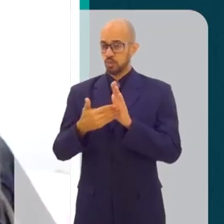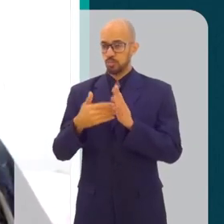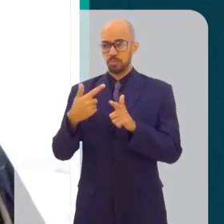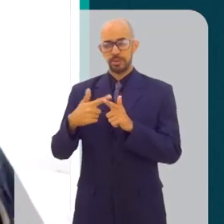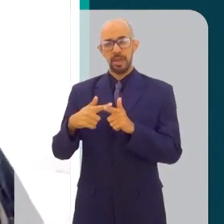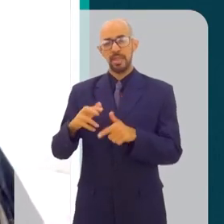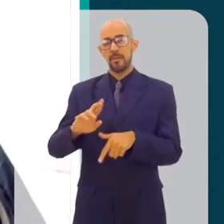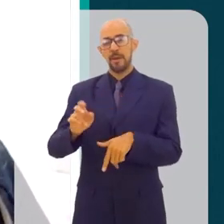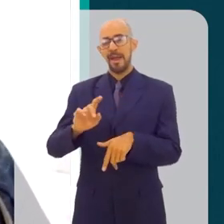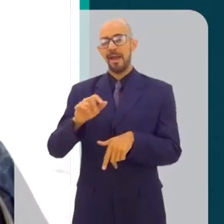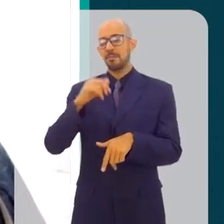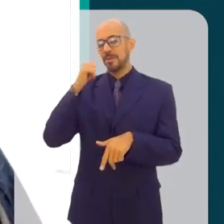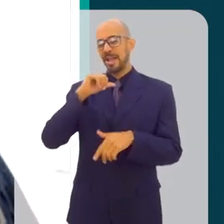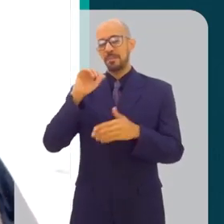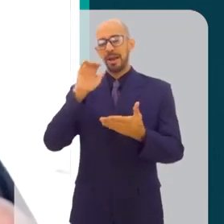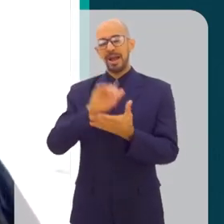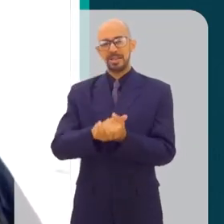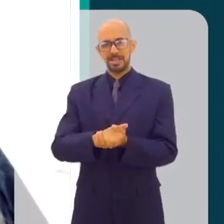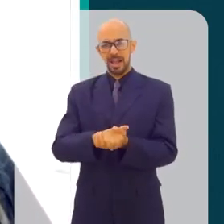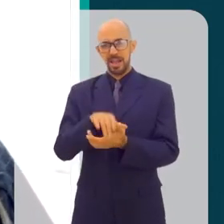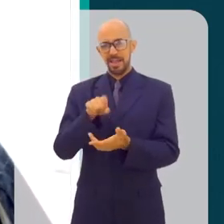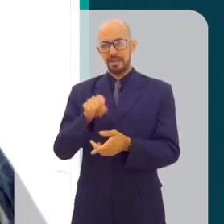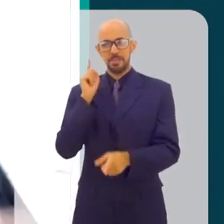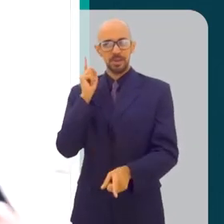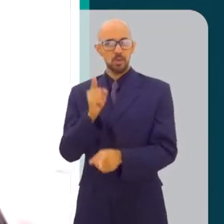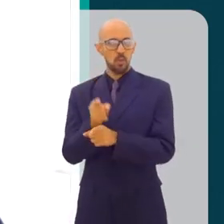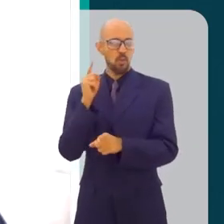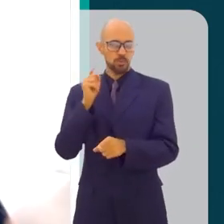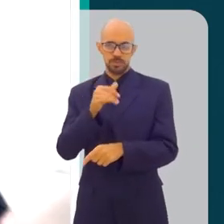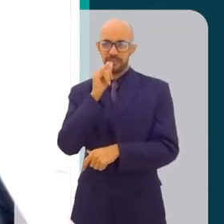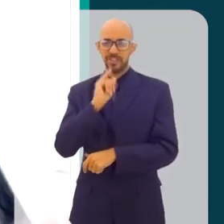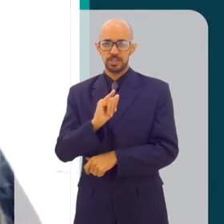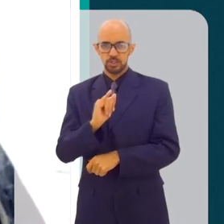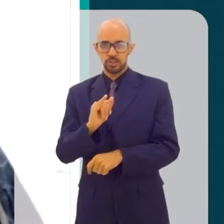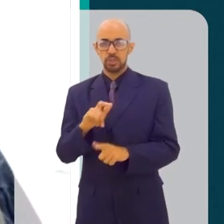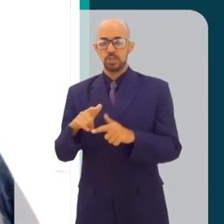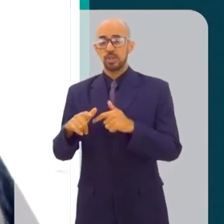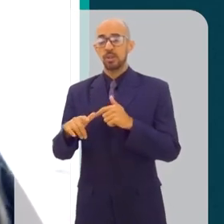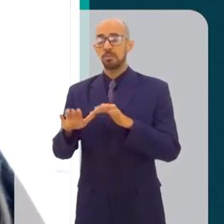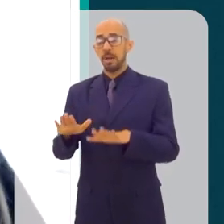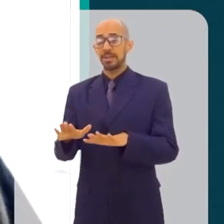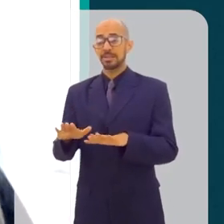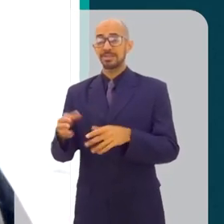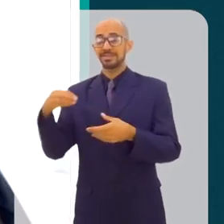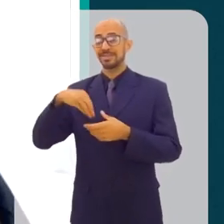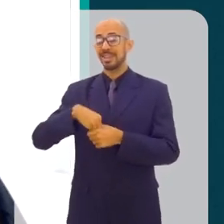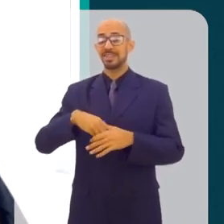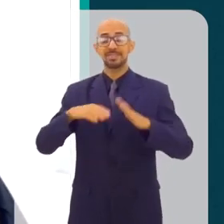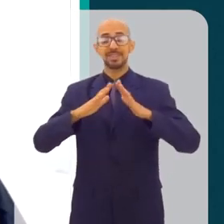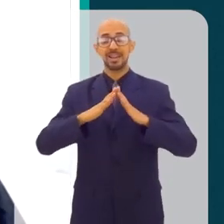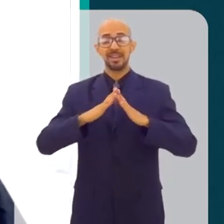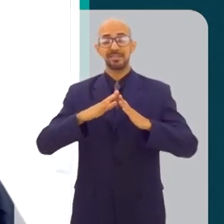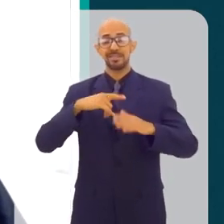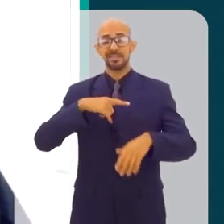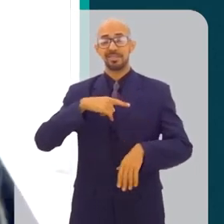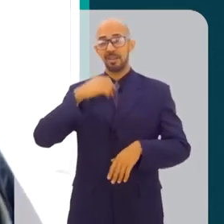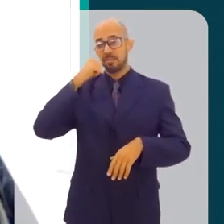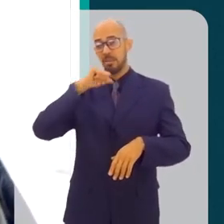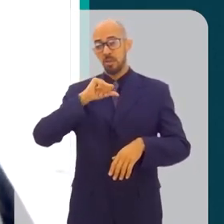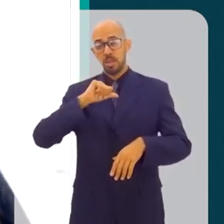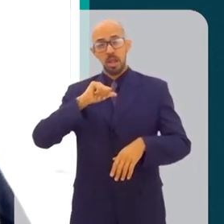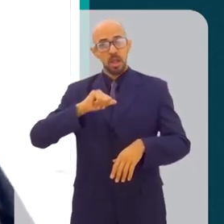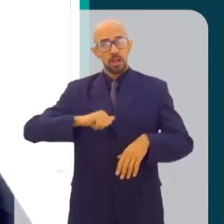mulher para casar, é a mulher para os encontros sexuais. E dentro de casa, tem